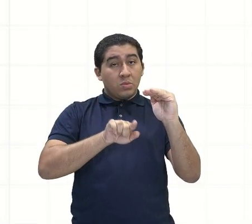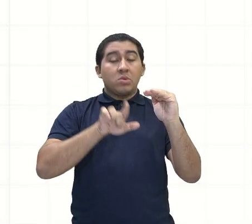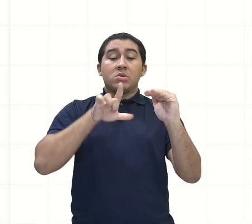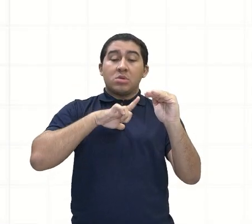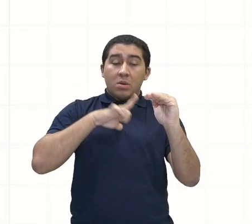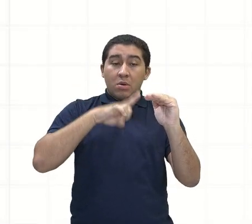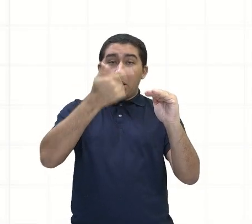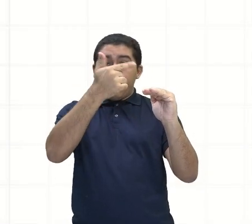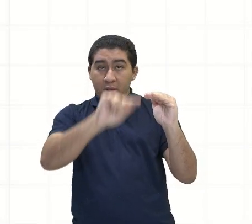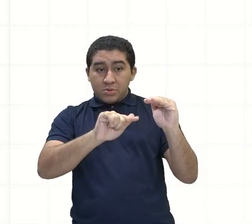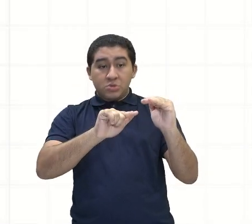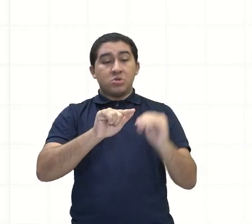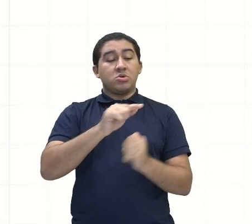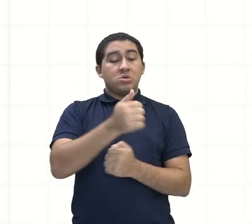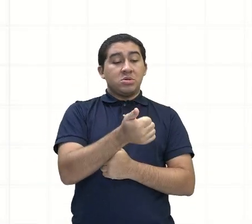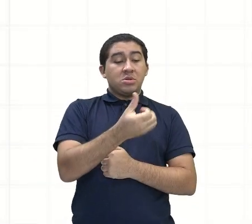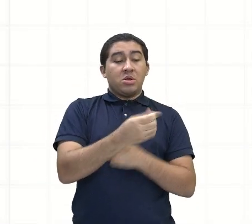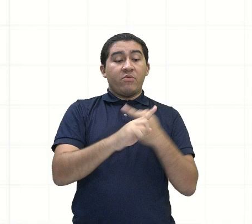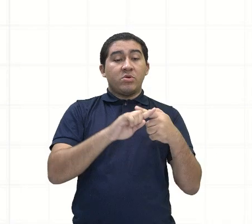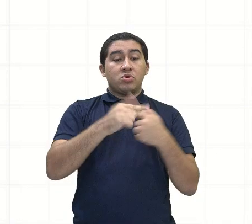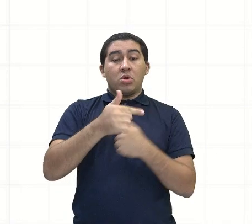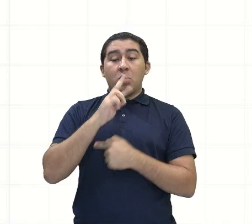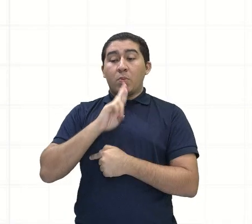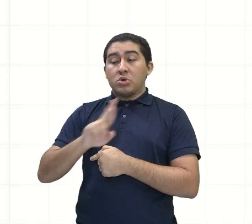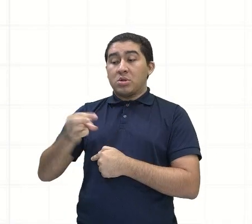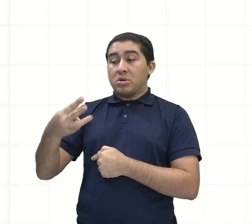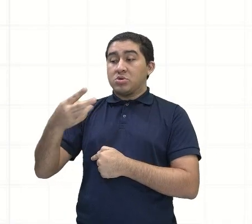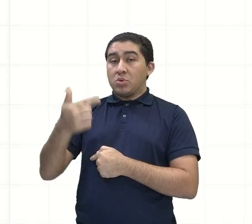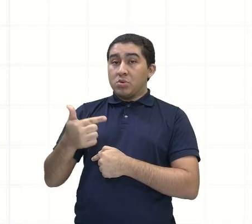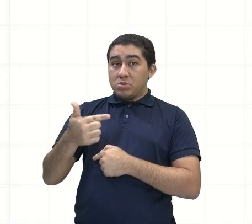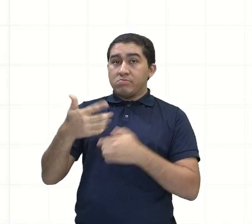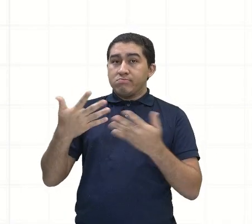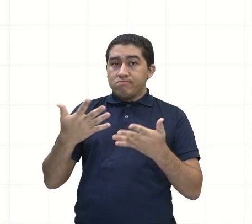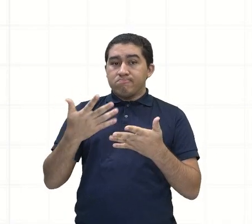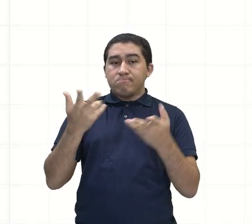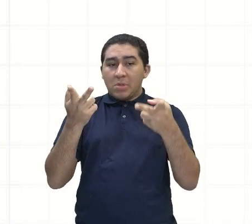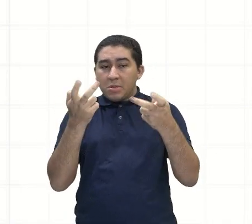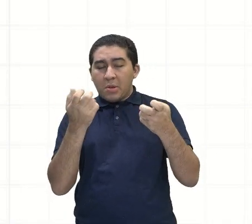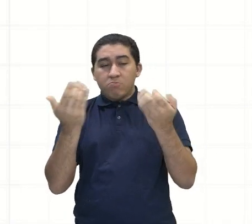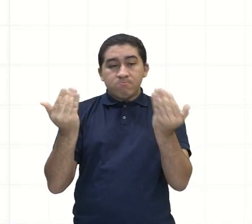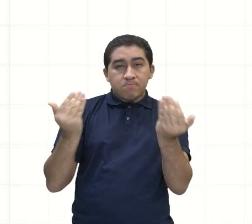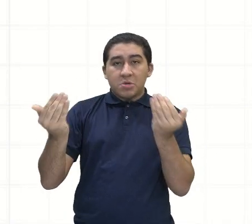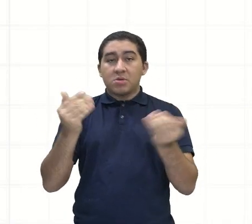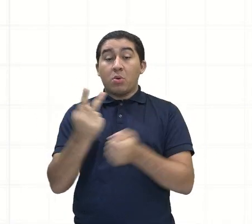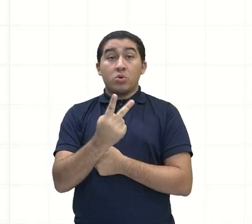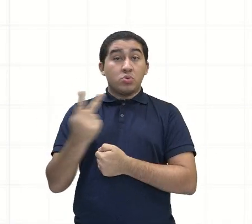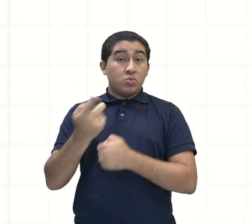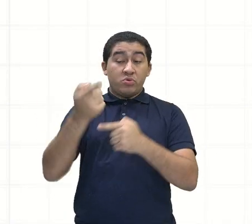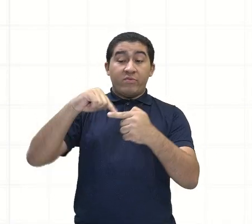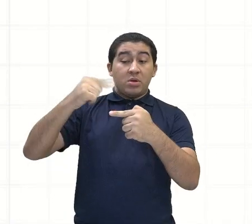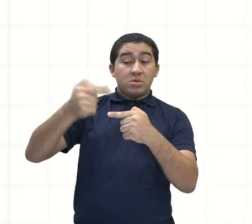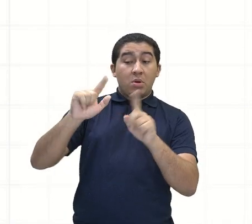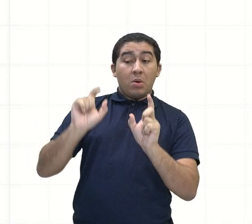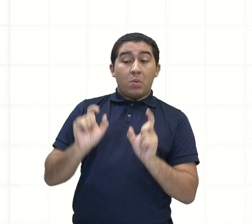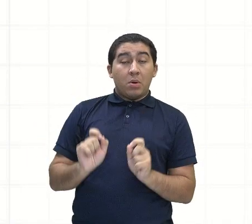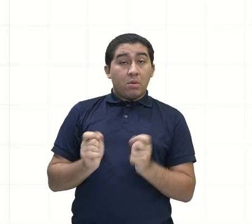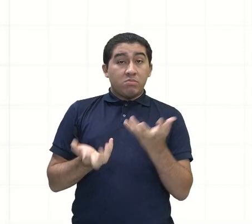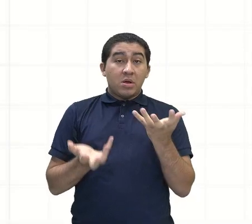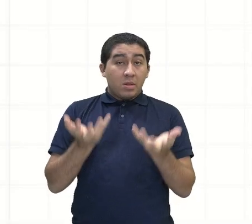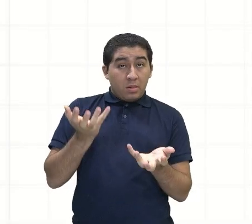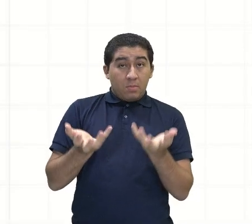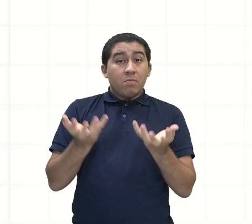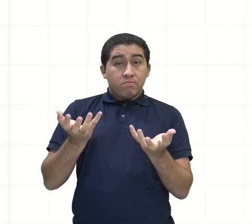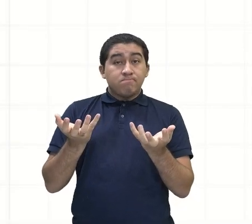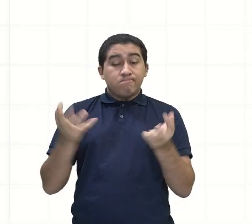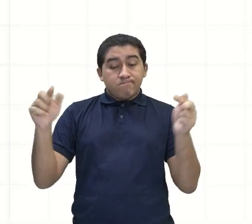vezes 16 vai dar 32. Então vejam, as duas frações, elas são equivalentes,